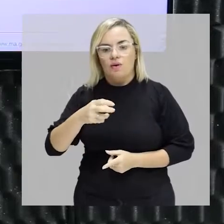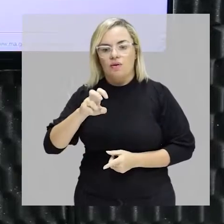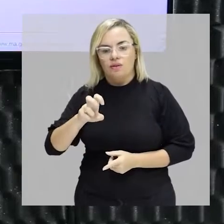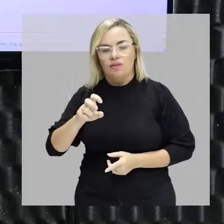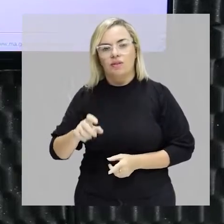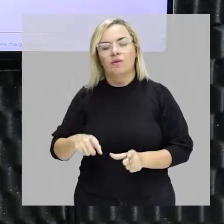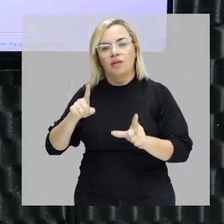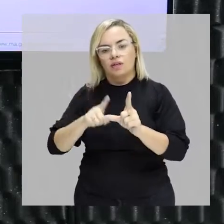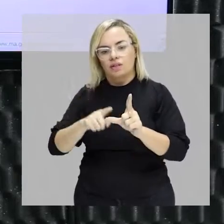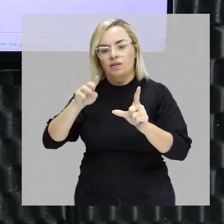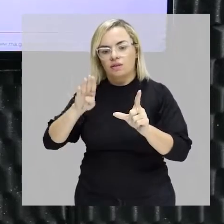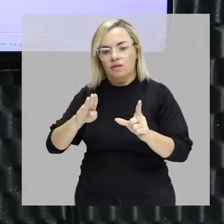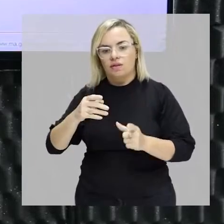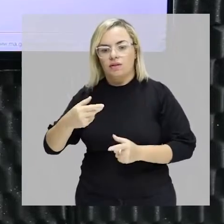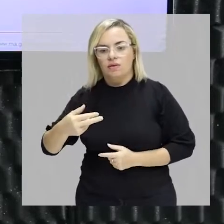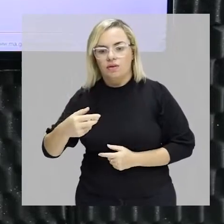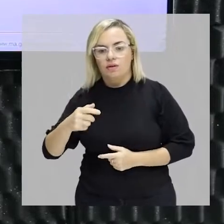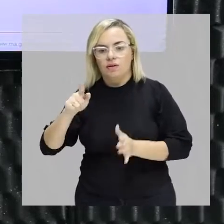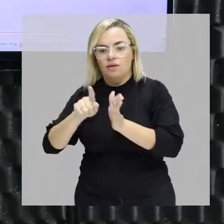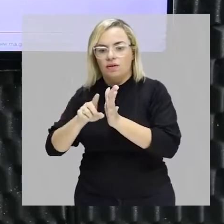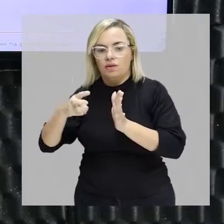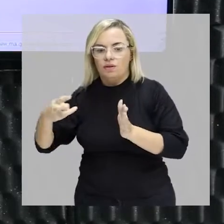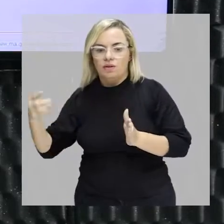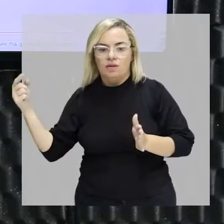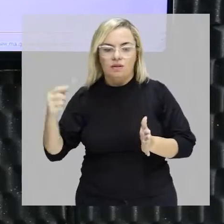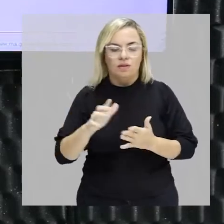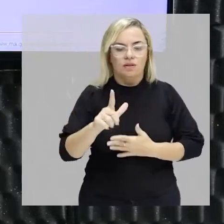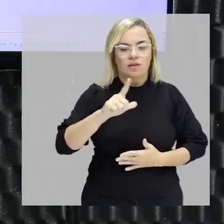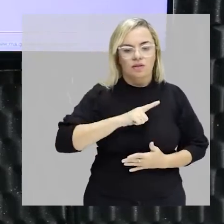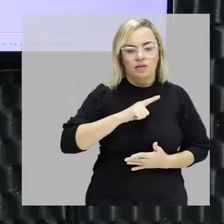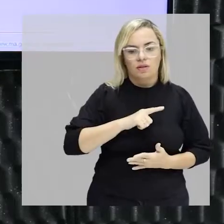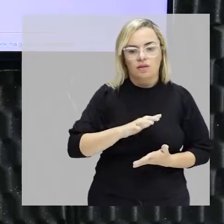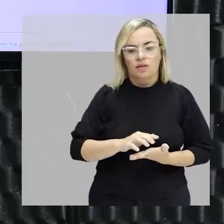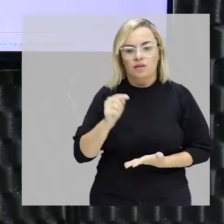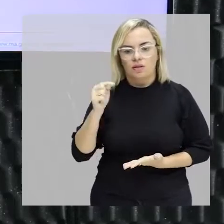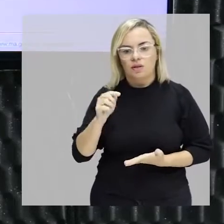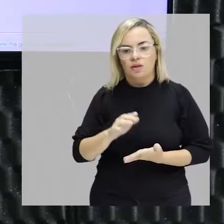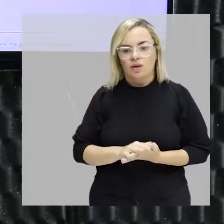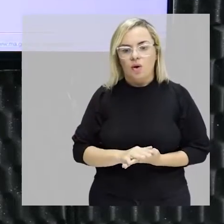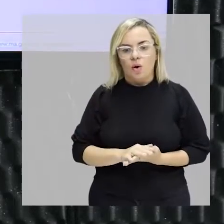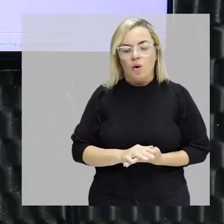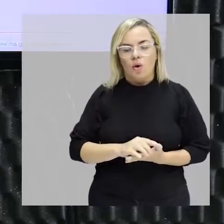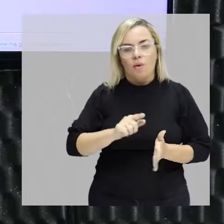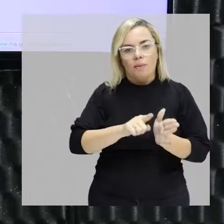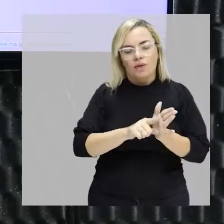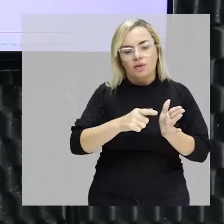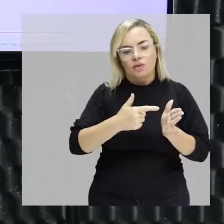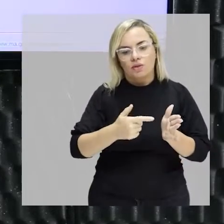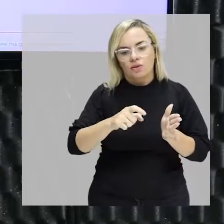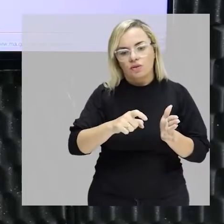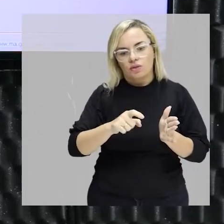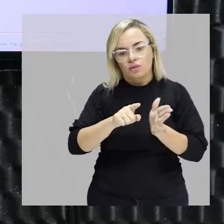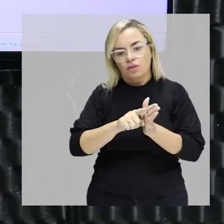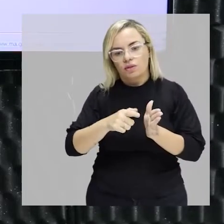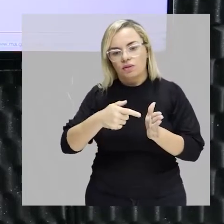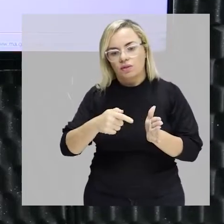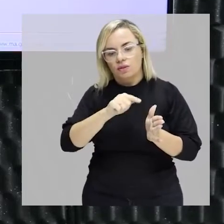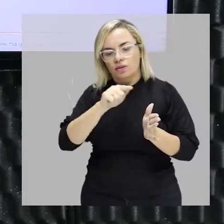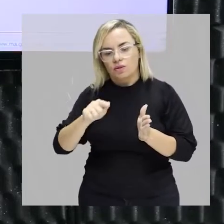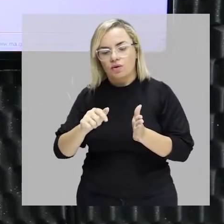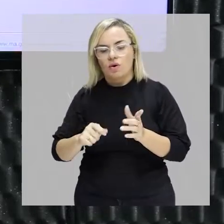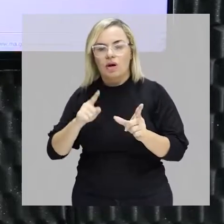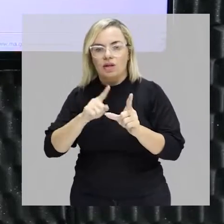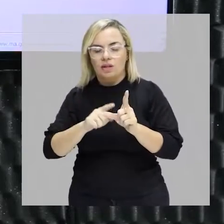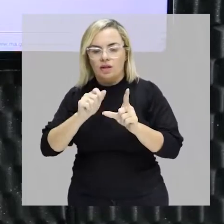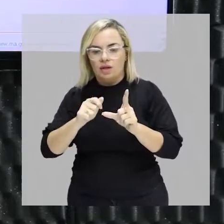Tenho também o f de x igual a menos 2x menos 7, onde o meu A é menos 2 e o B o menos 7. Tenho também f de